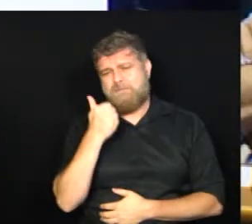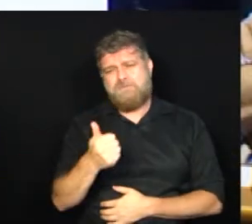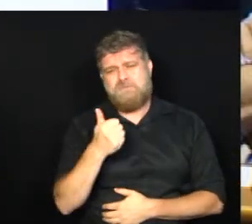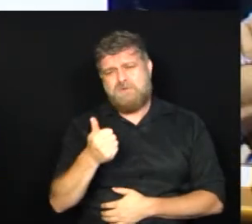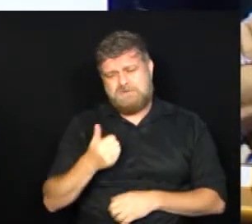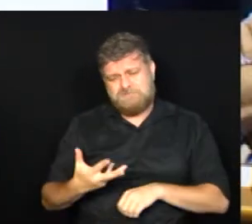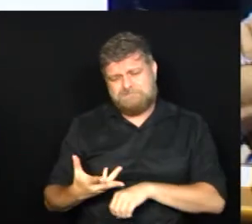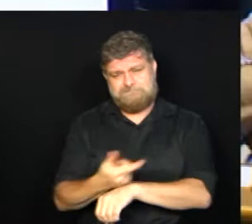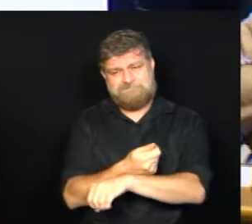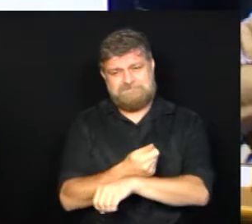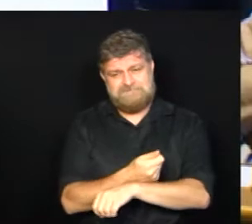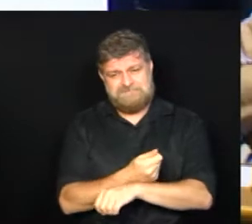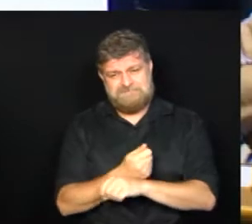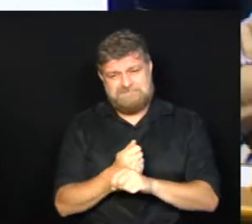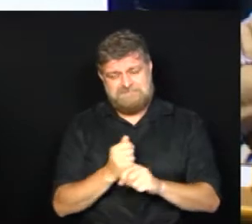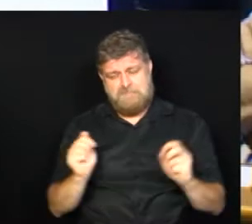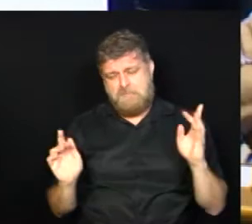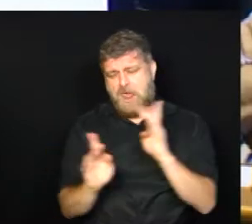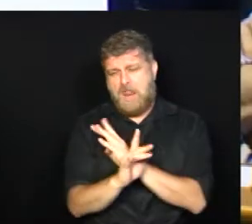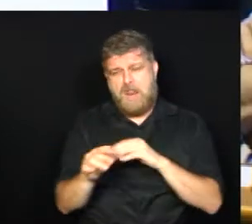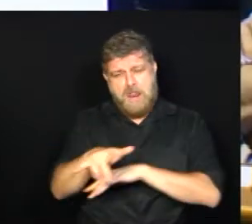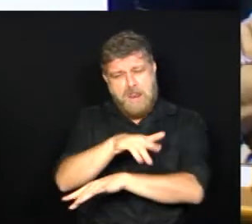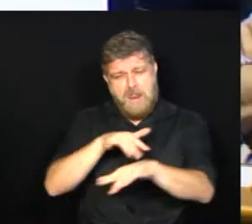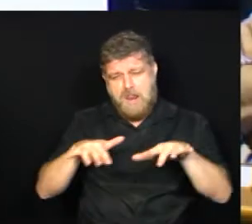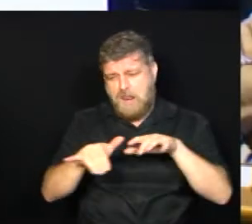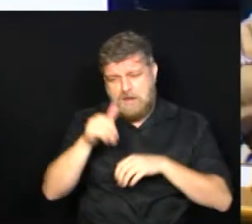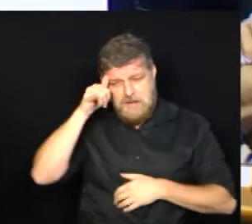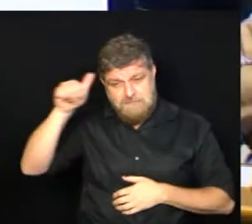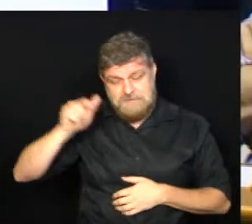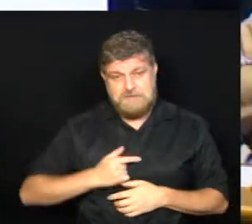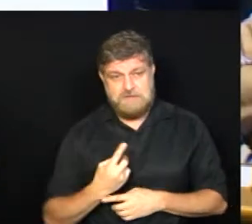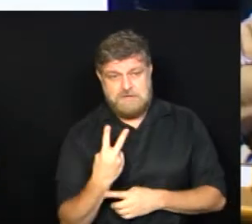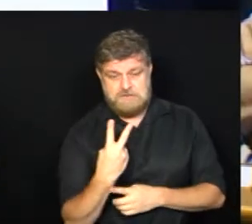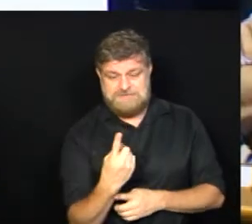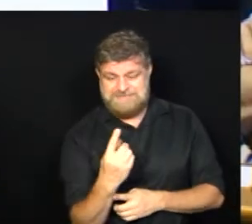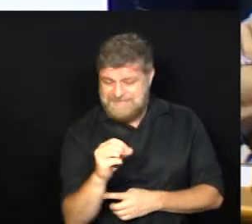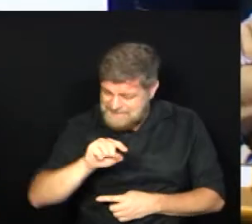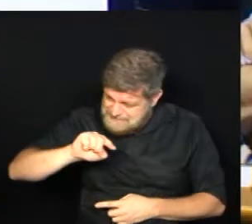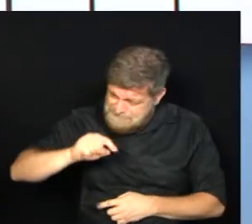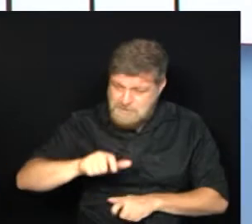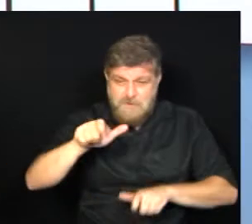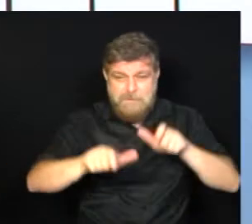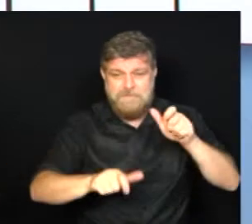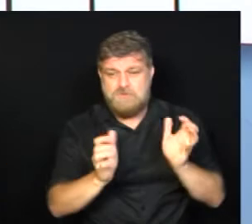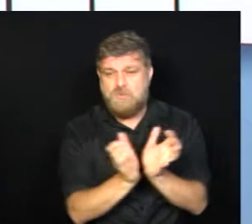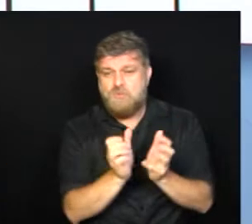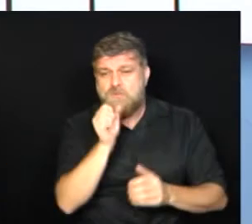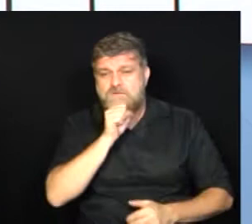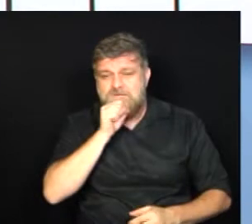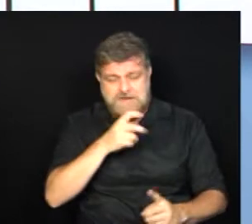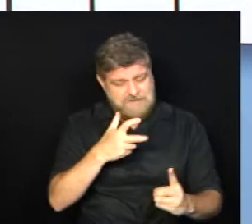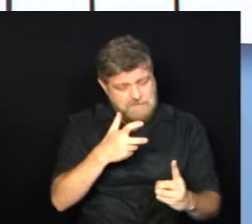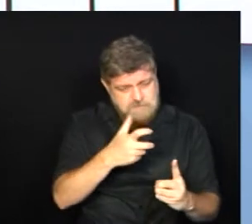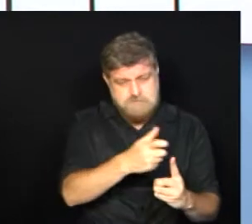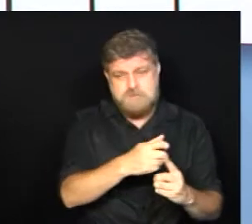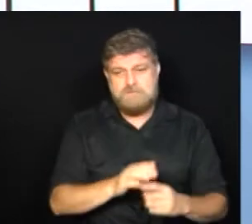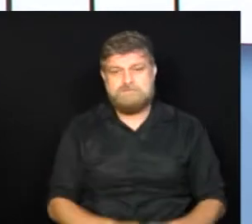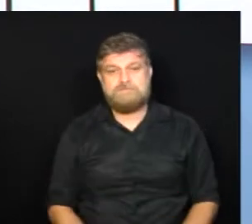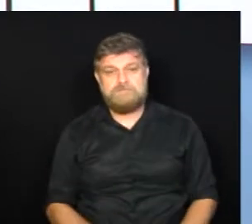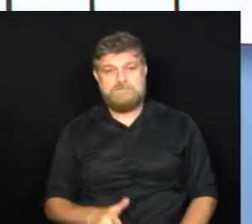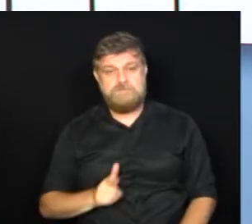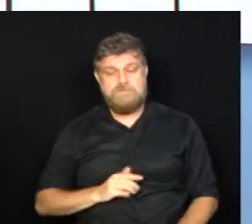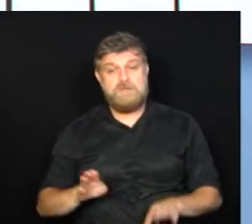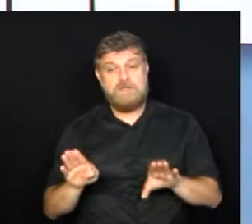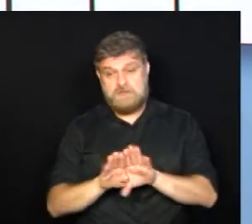sem aglomeração e com os 210 mil campineiros vacinados. Olha, não está